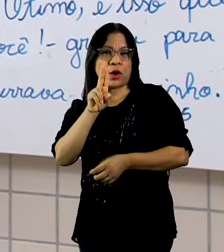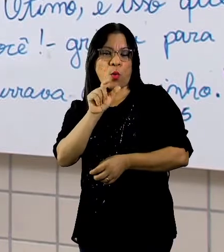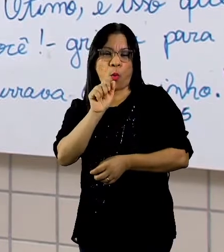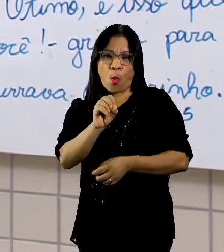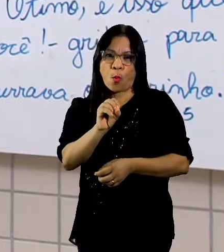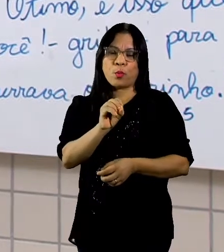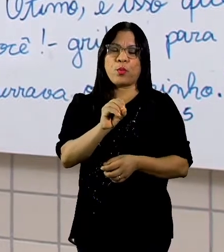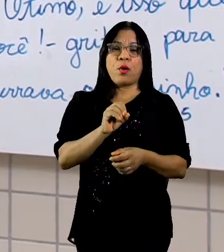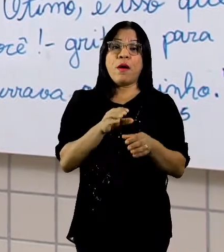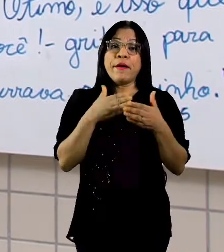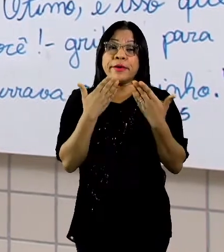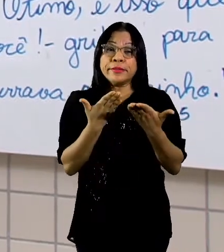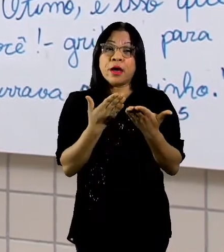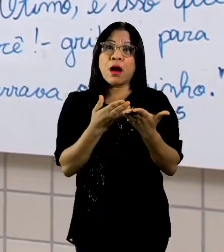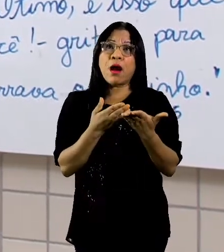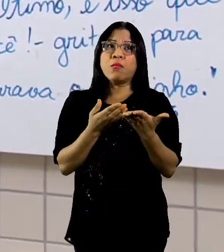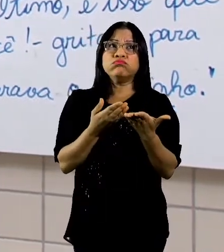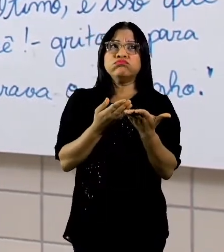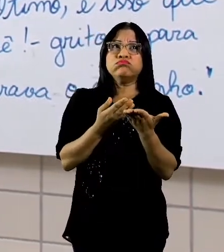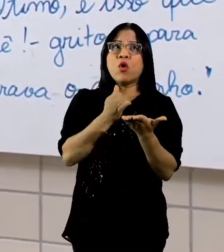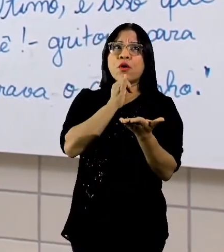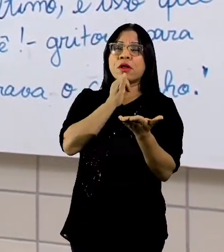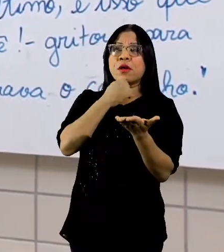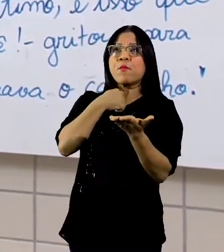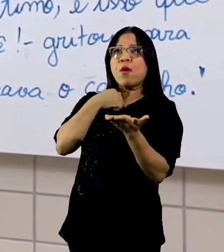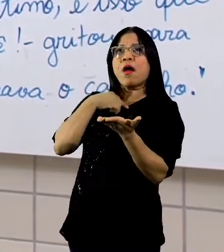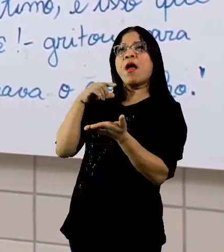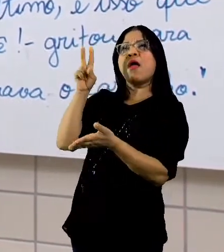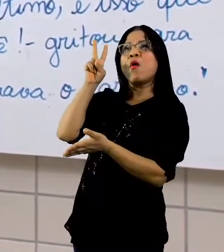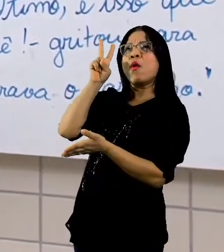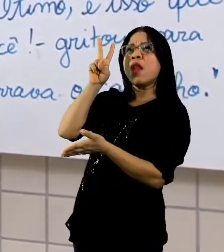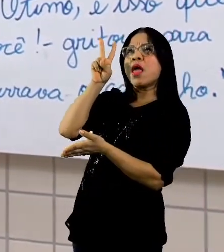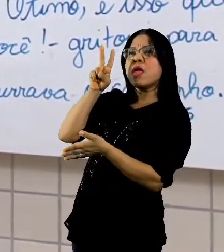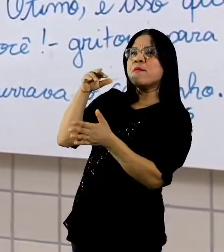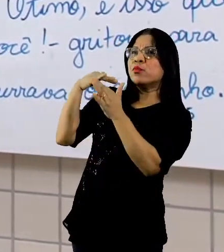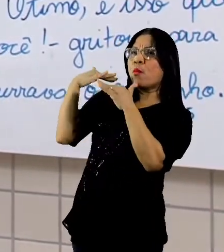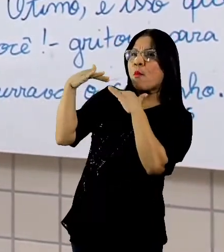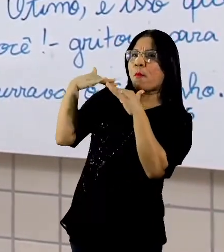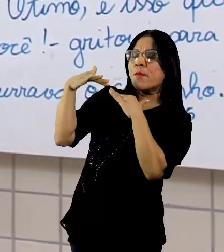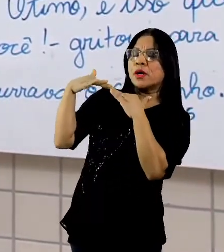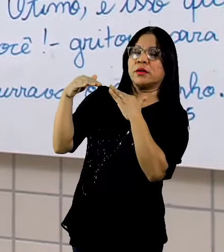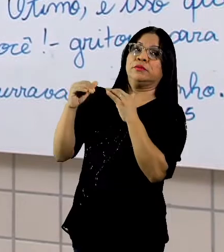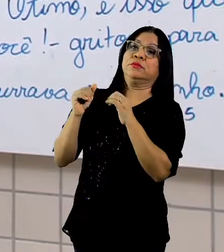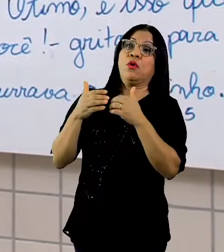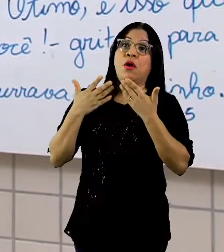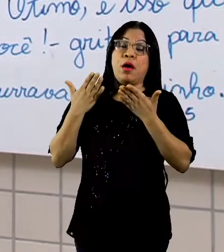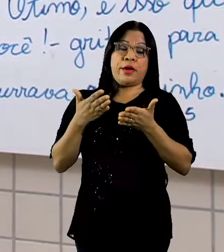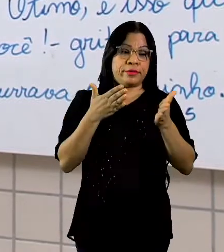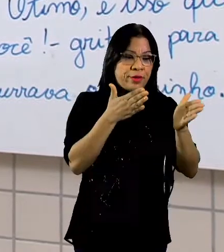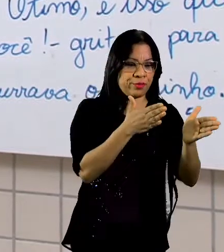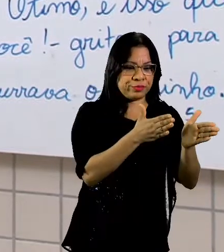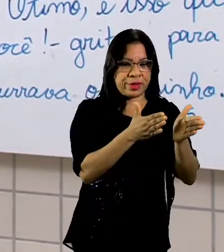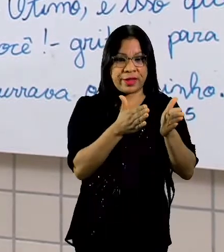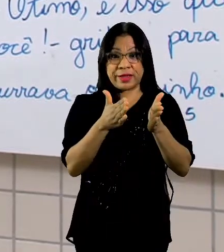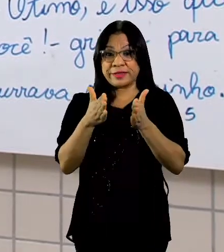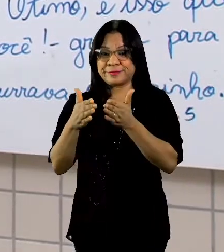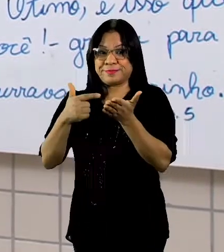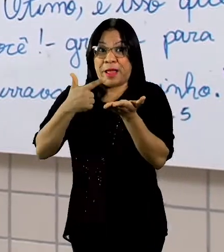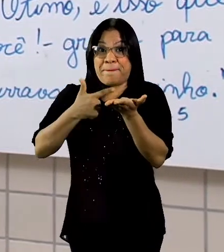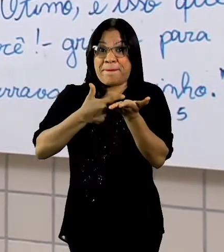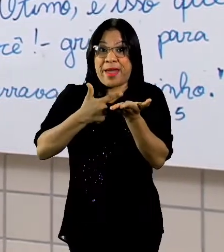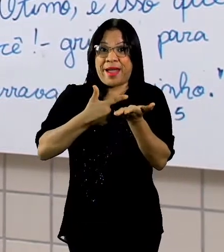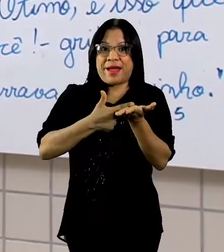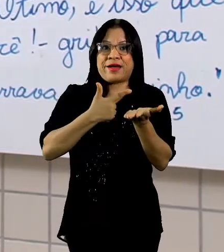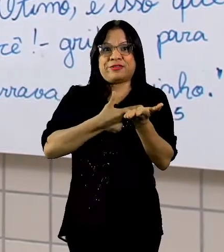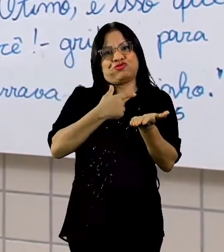eu me lembro daquele momento. Então, nesta passagem que está na página 4